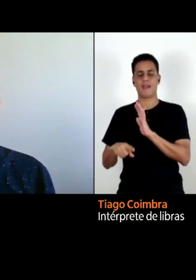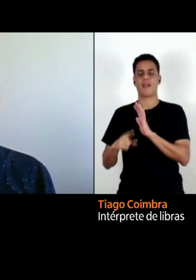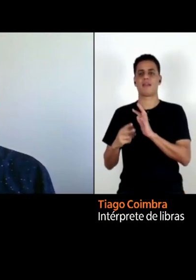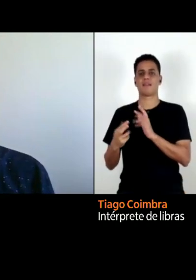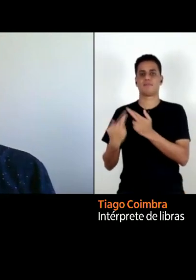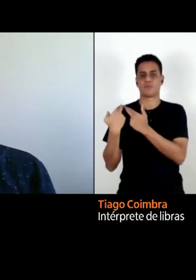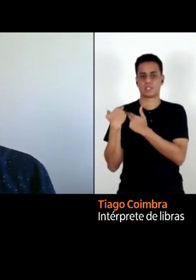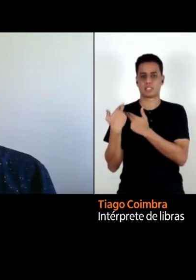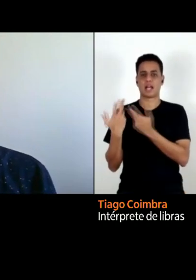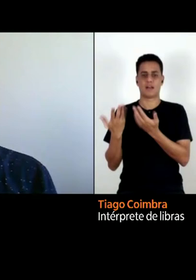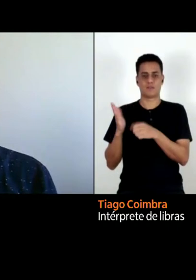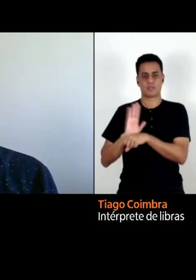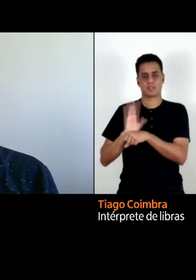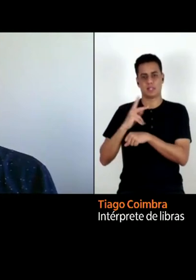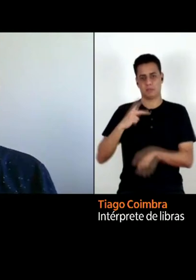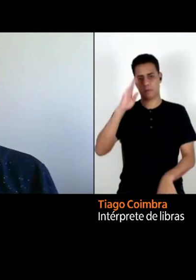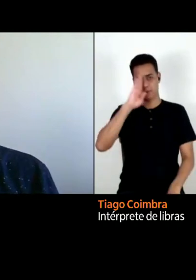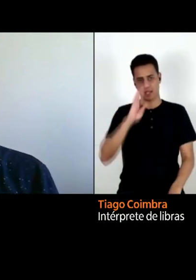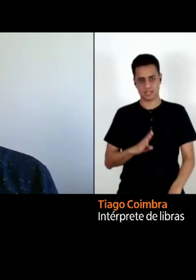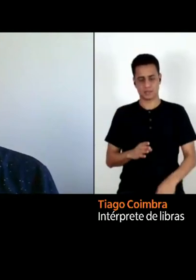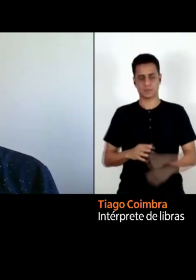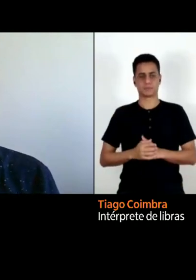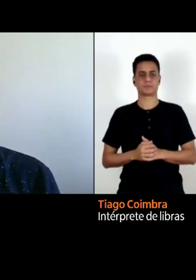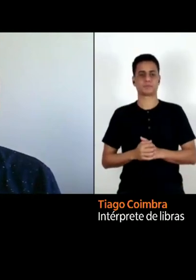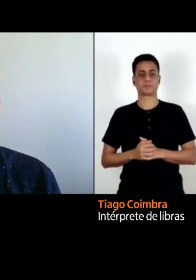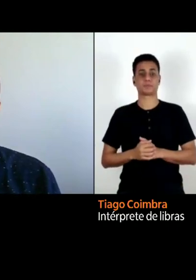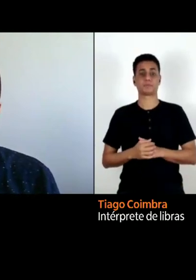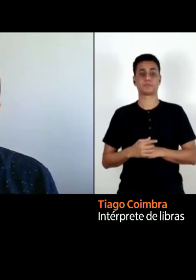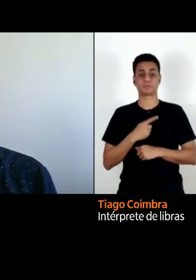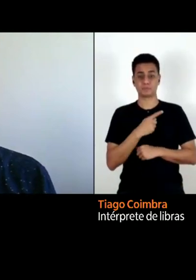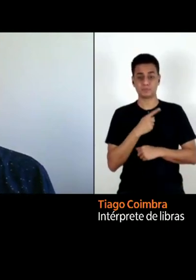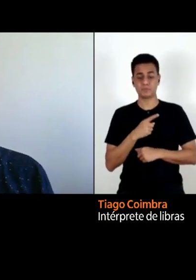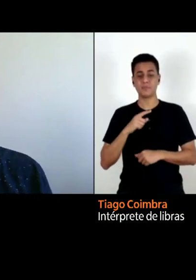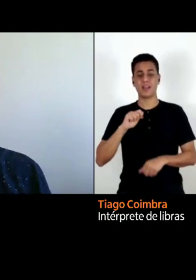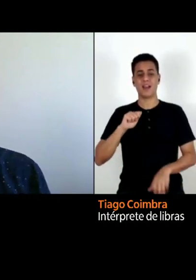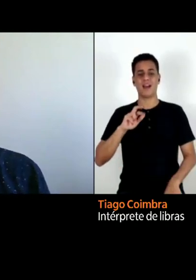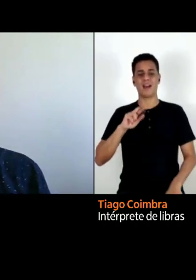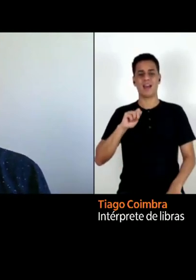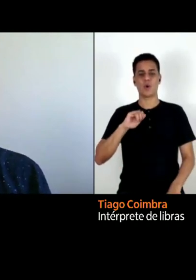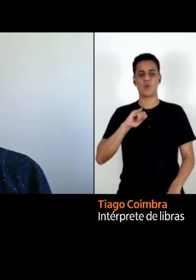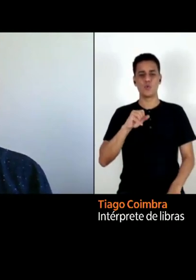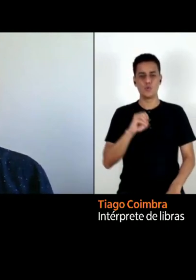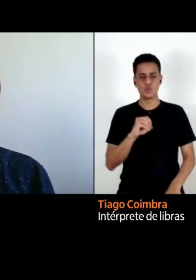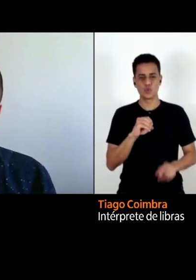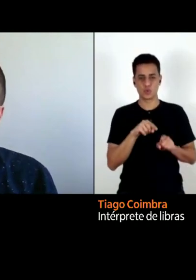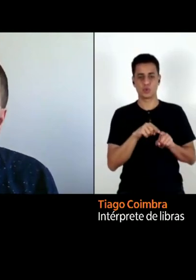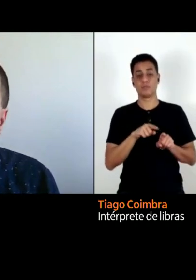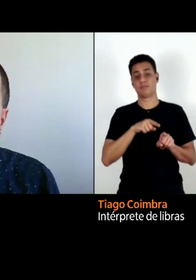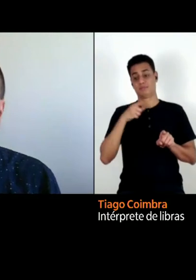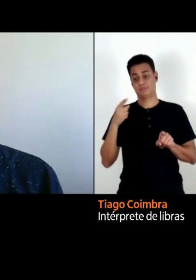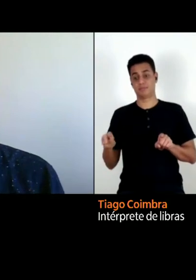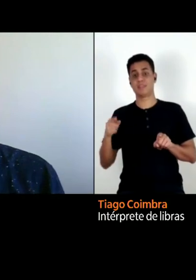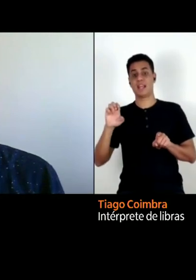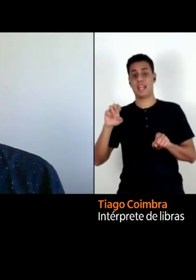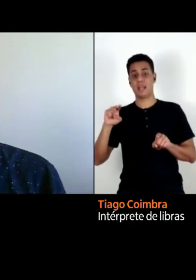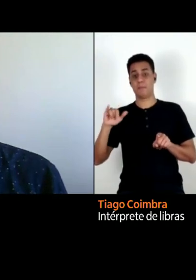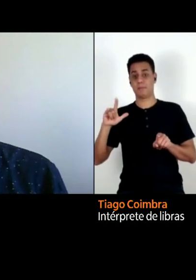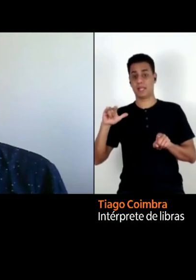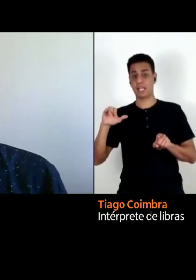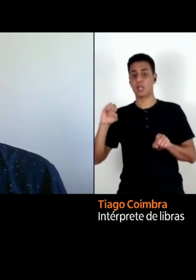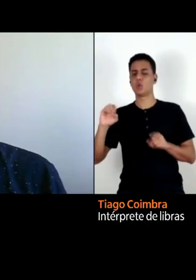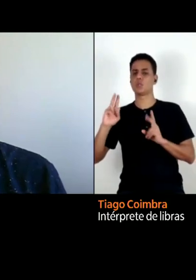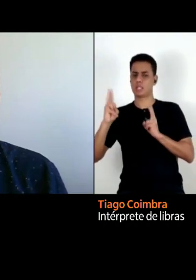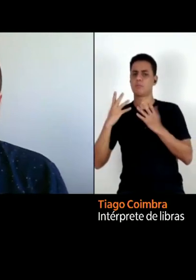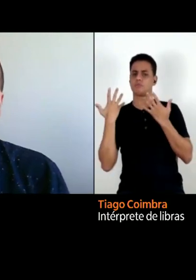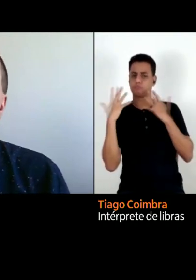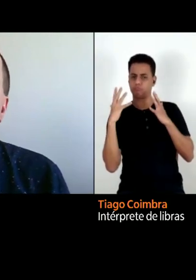Paulo Araújo foi saudado efusivamente por Paulo Emílio. Aspas. Ele, Vicente de